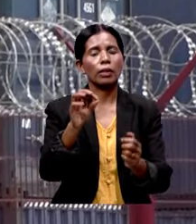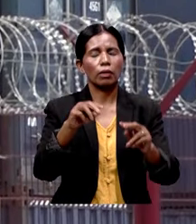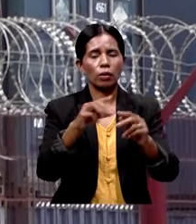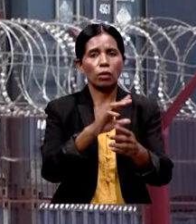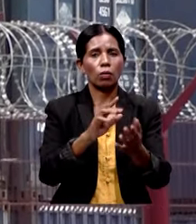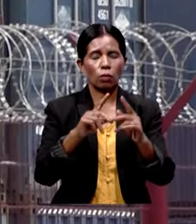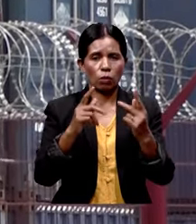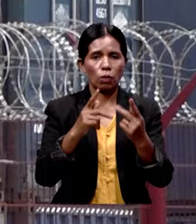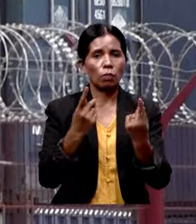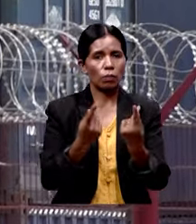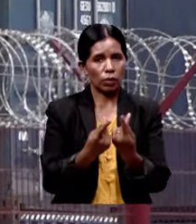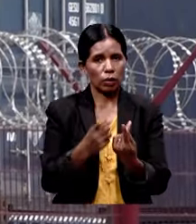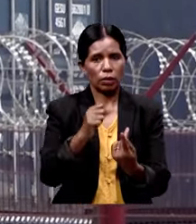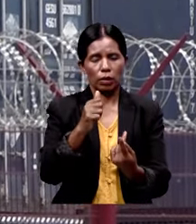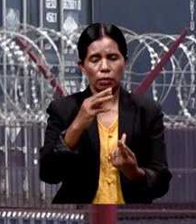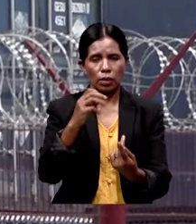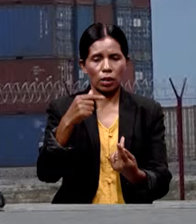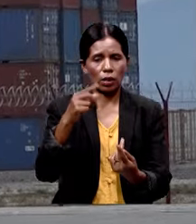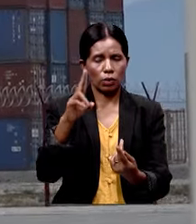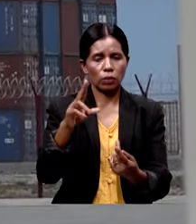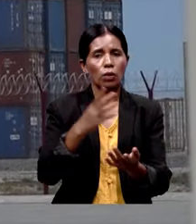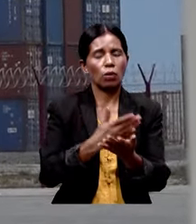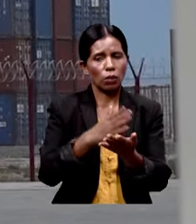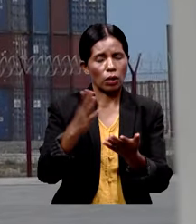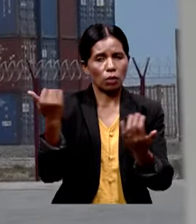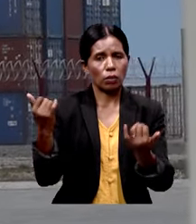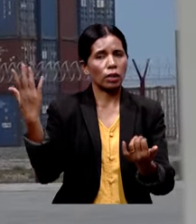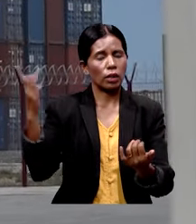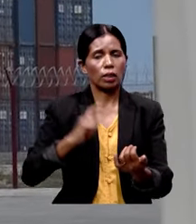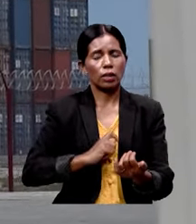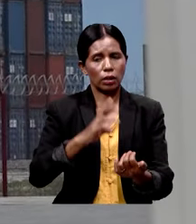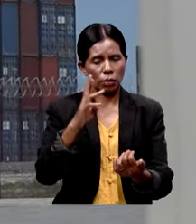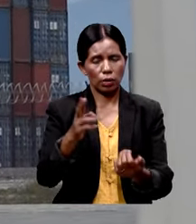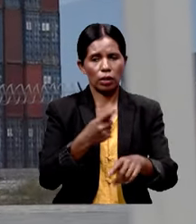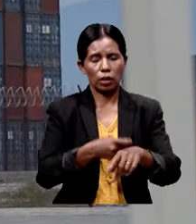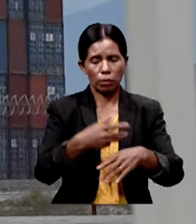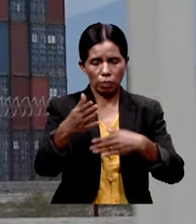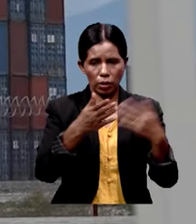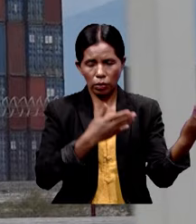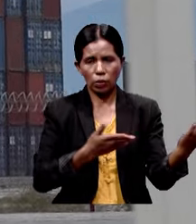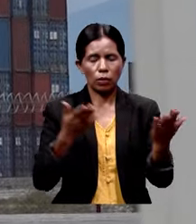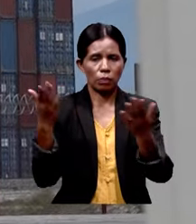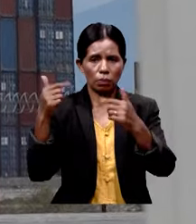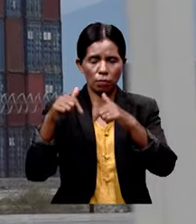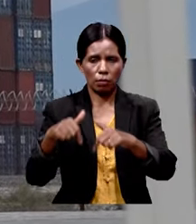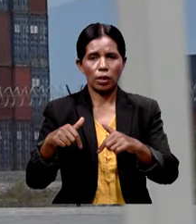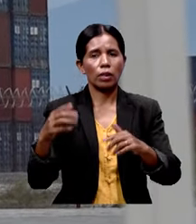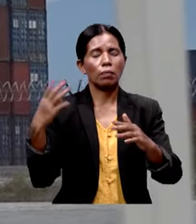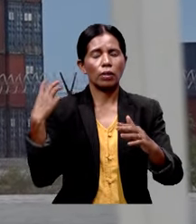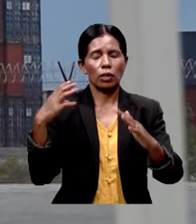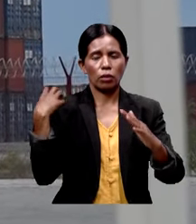Salimago Sosa, da Daune e a Ona Porto Tibar, no ia tempo Badak, Selur e Mai Armazen e NFPM. Tudo informação a minha equipa,